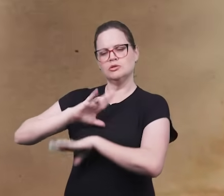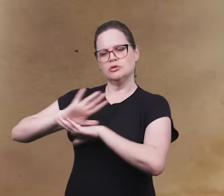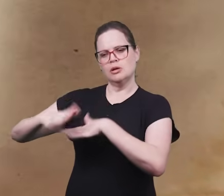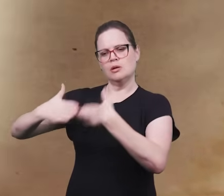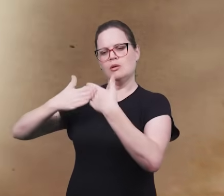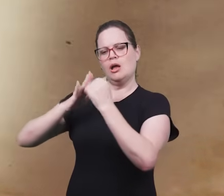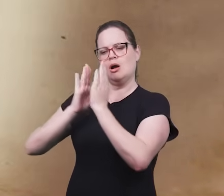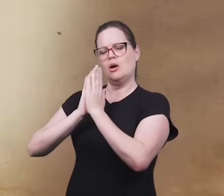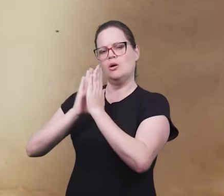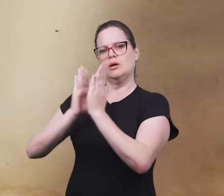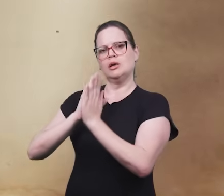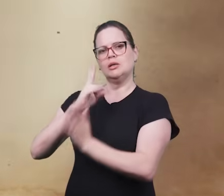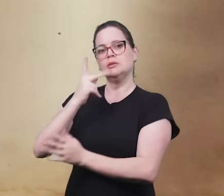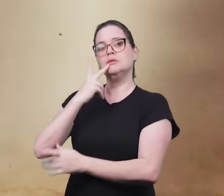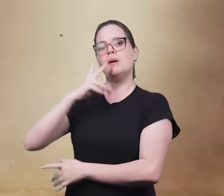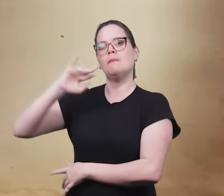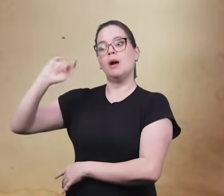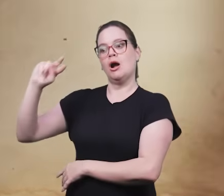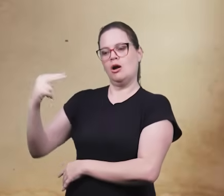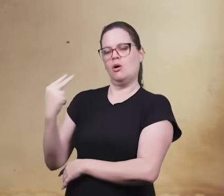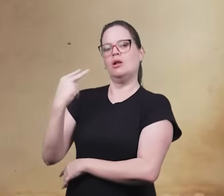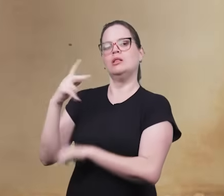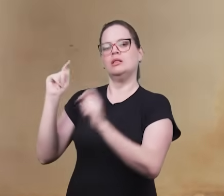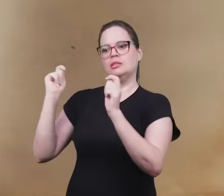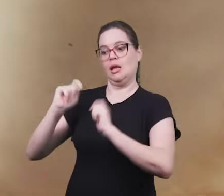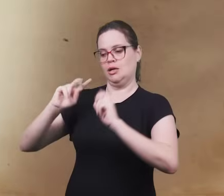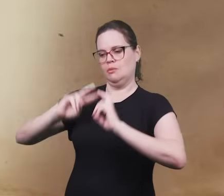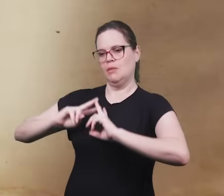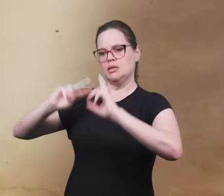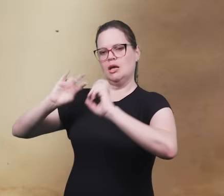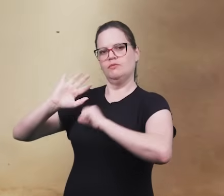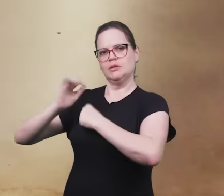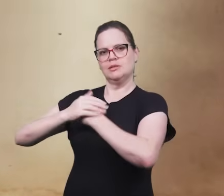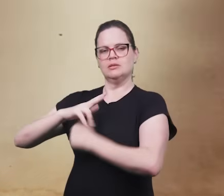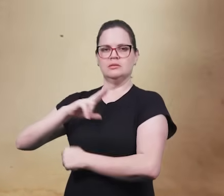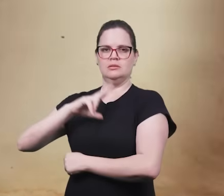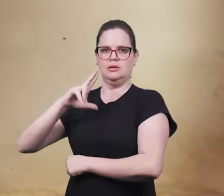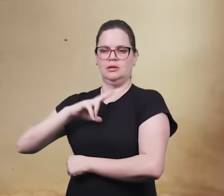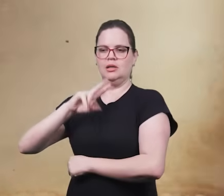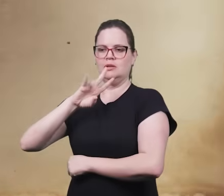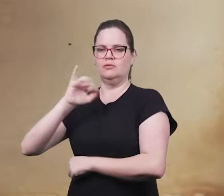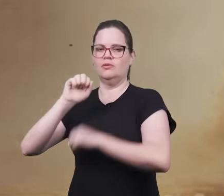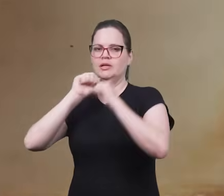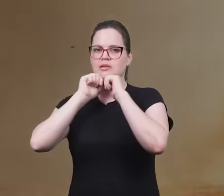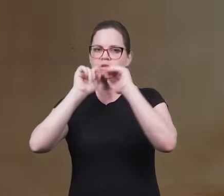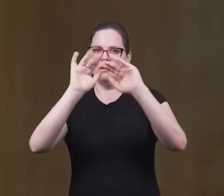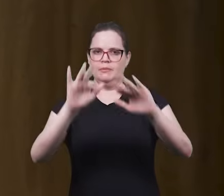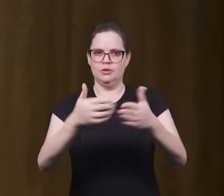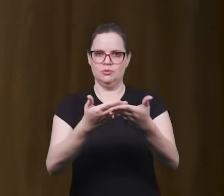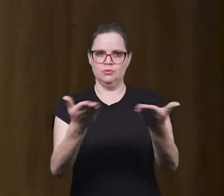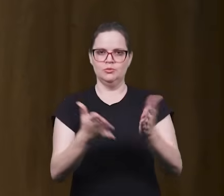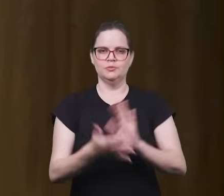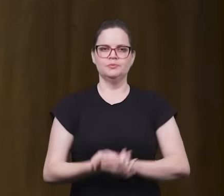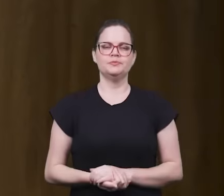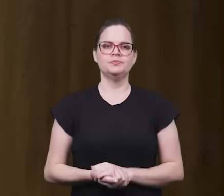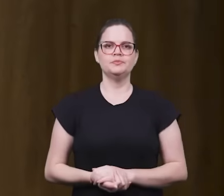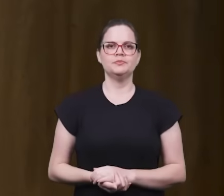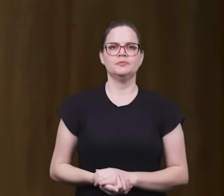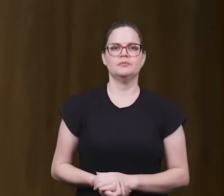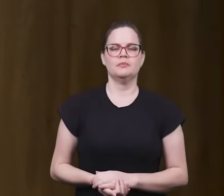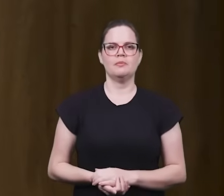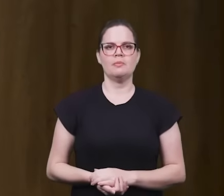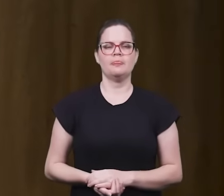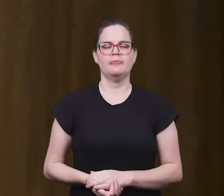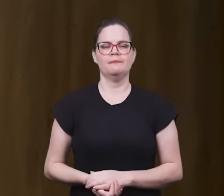está oculto. E teu Pai que vê o que está oculto te recompensará. Nós vamos aqui